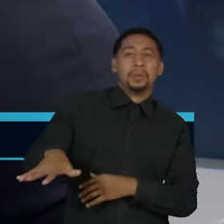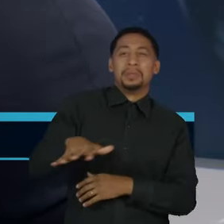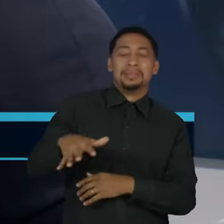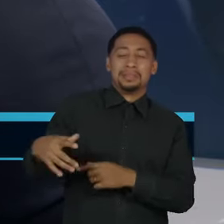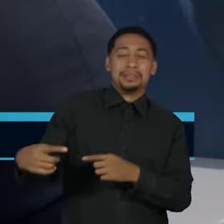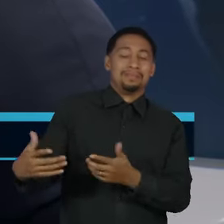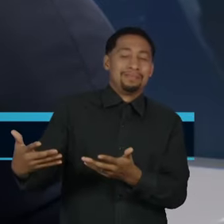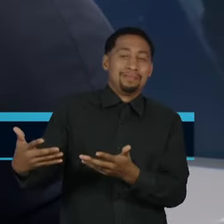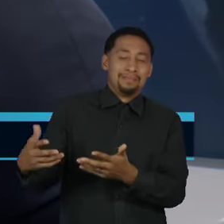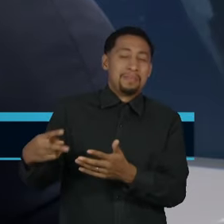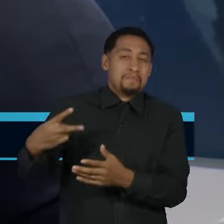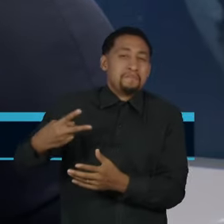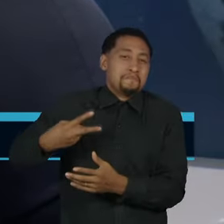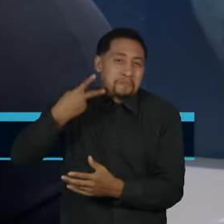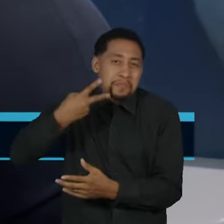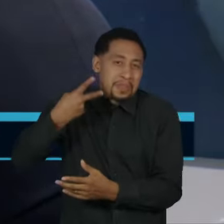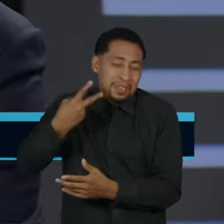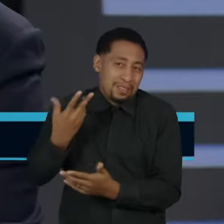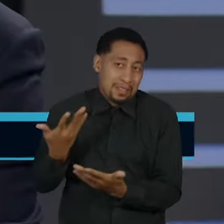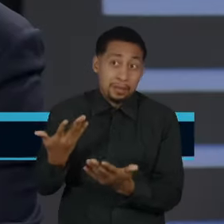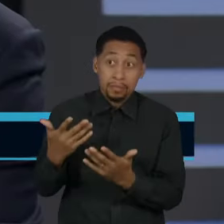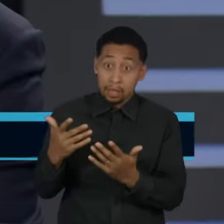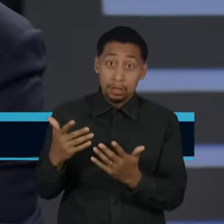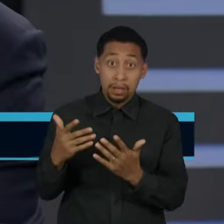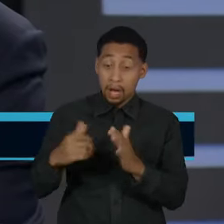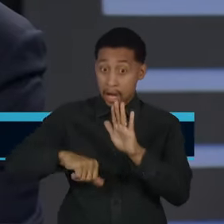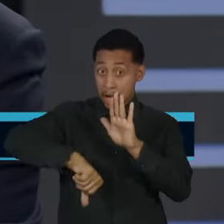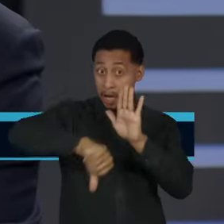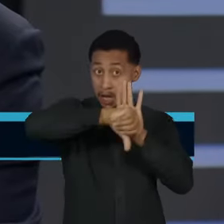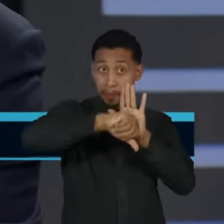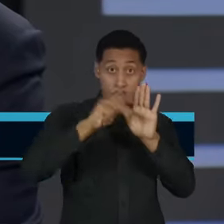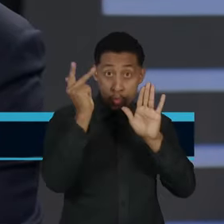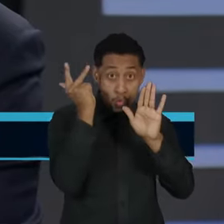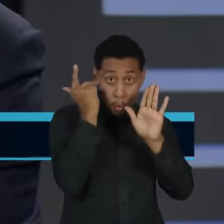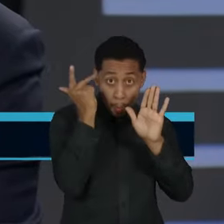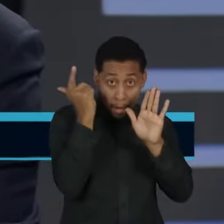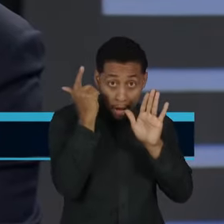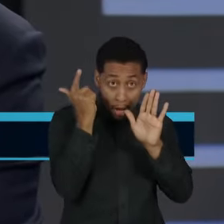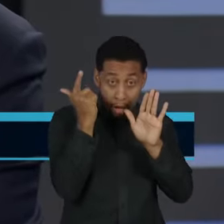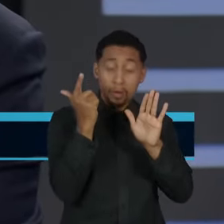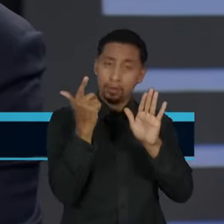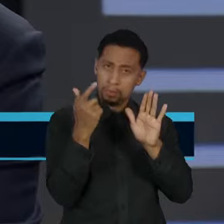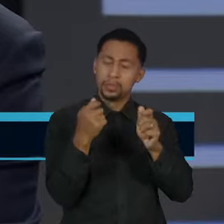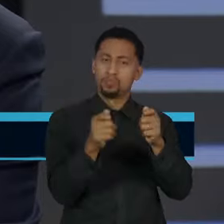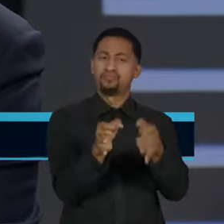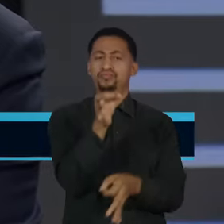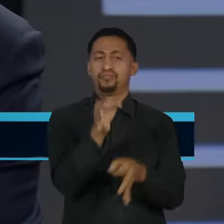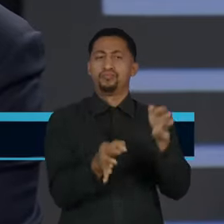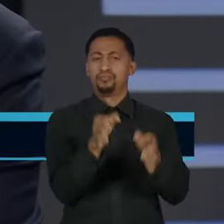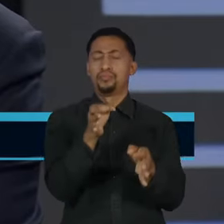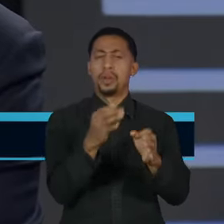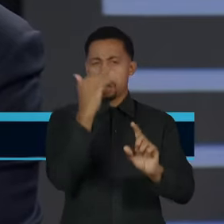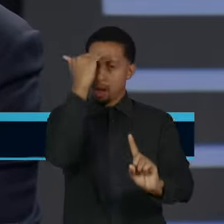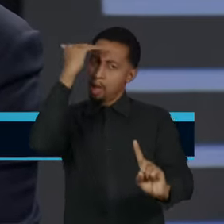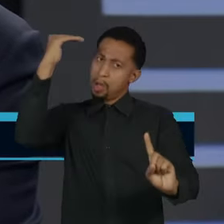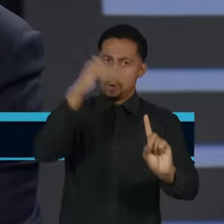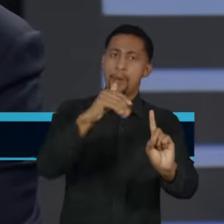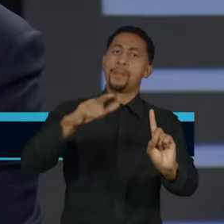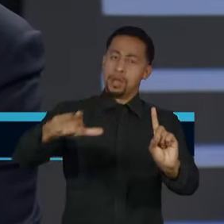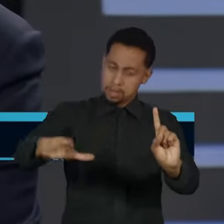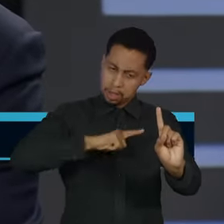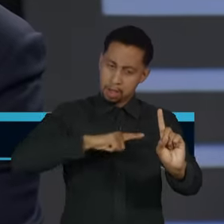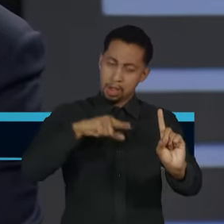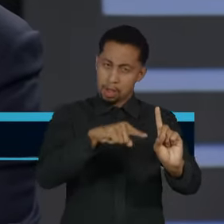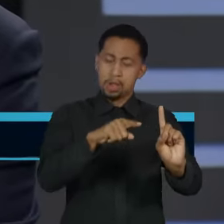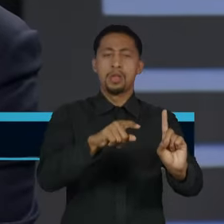e relativa à sua política. Mas os crimes comuns são crimes comuns e eles devem recair sobre a pessoa e ela deve atender a justiça